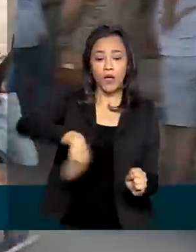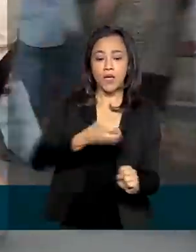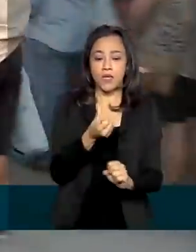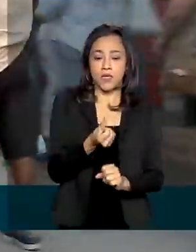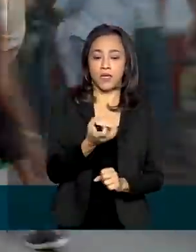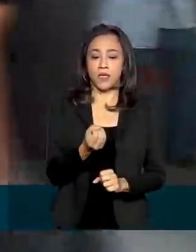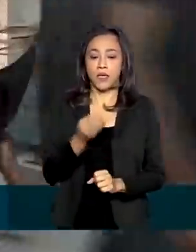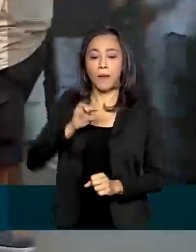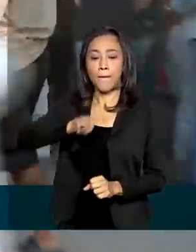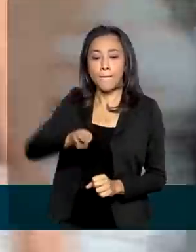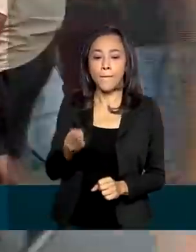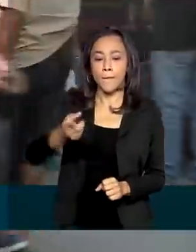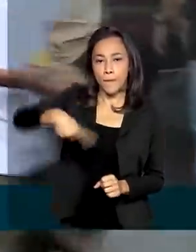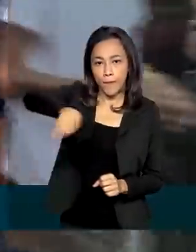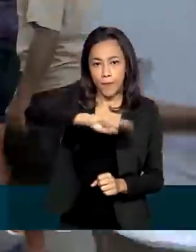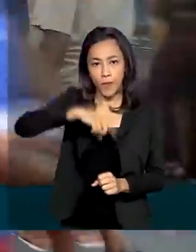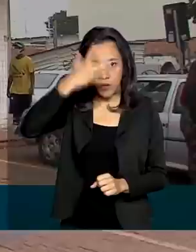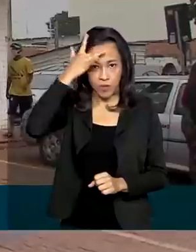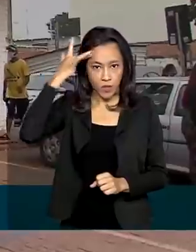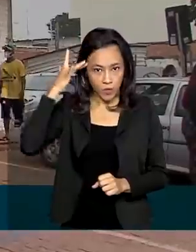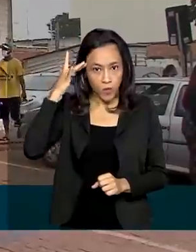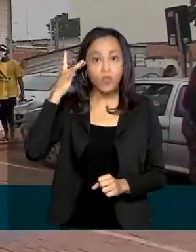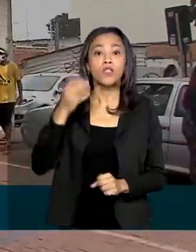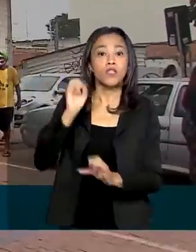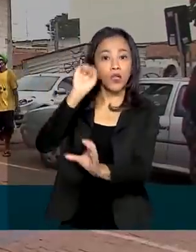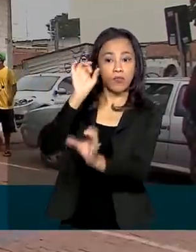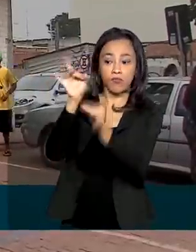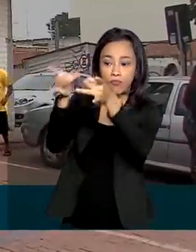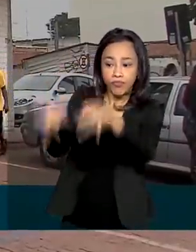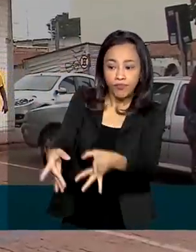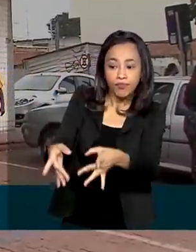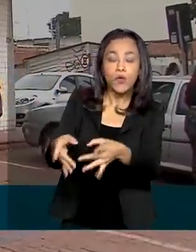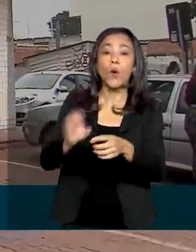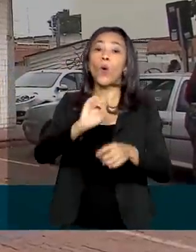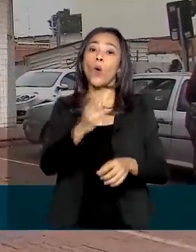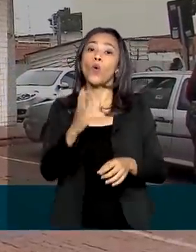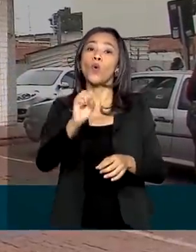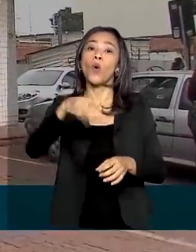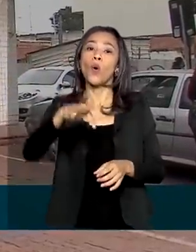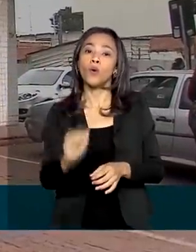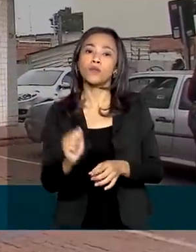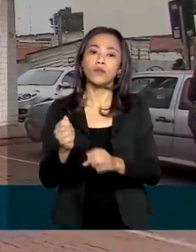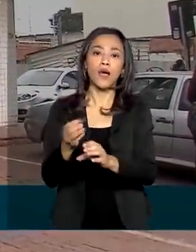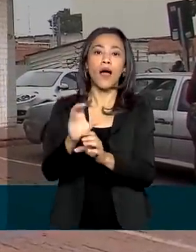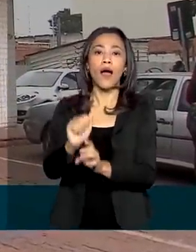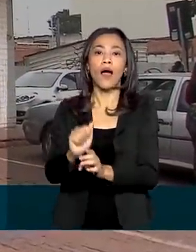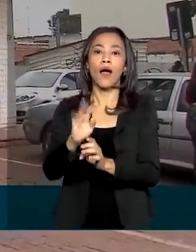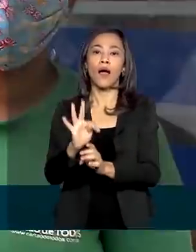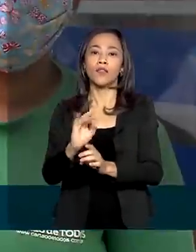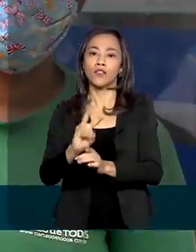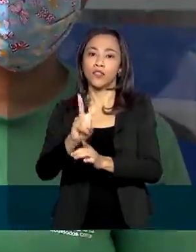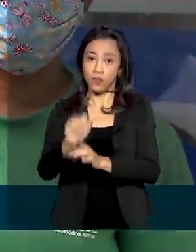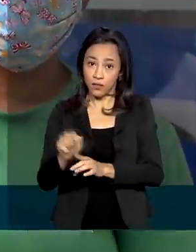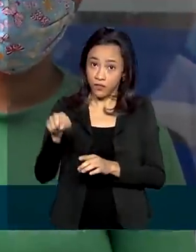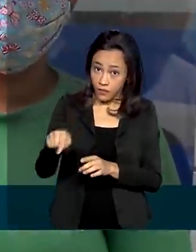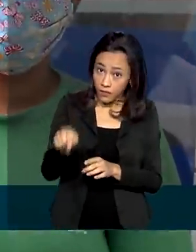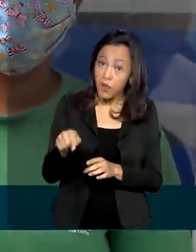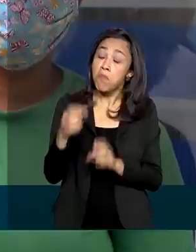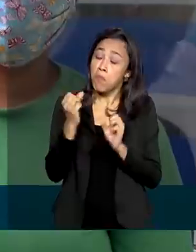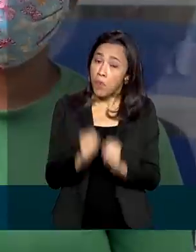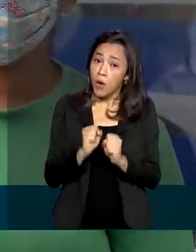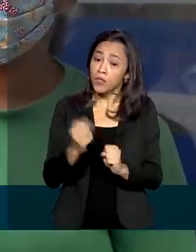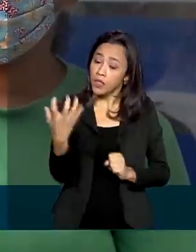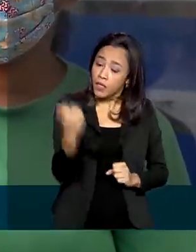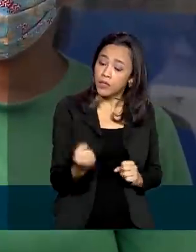milhões de pessoas com saldo em contas ativas ou inativas do FGTS poderão receber